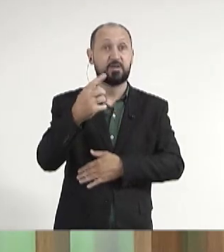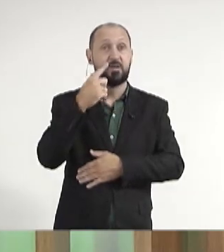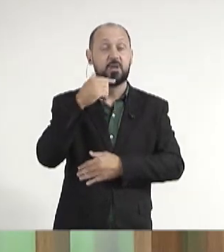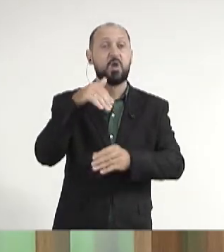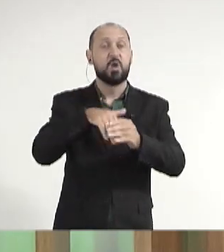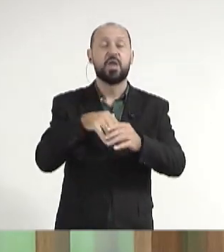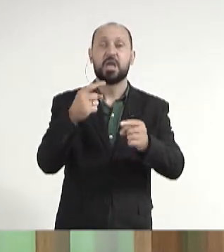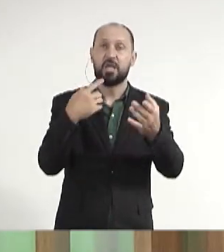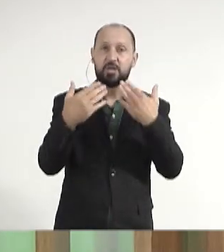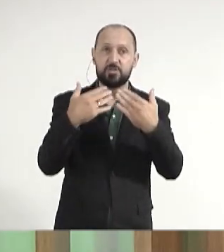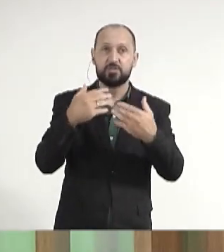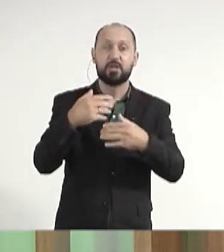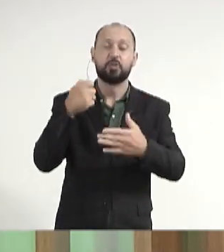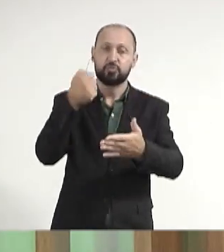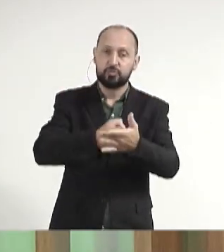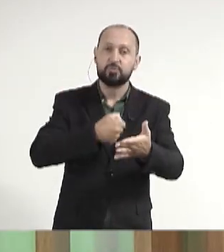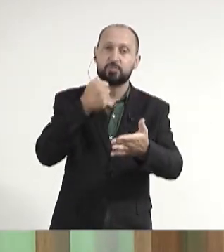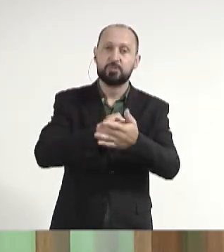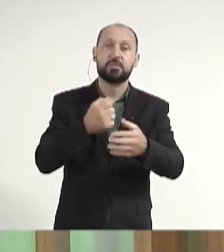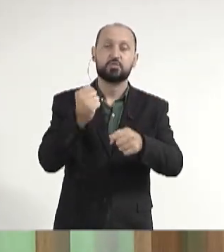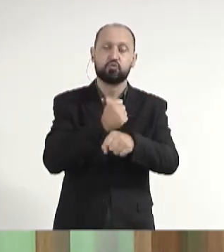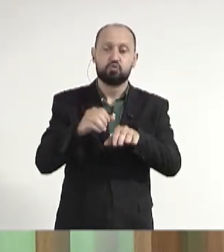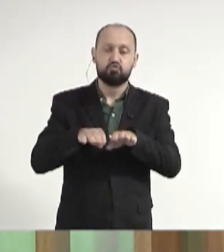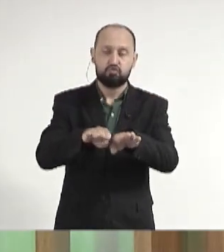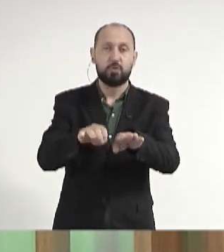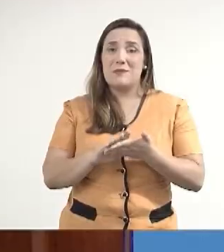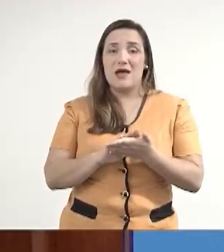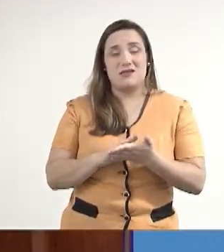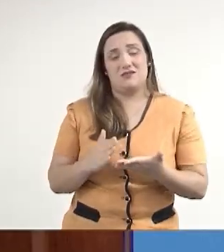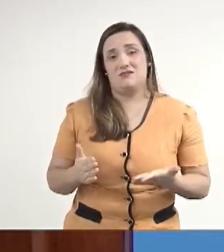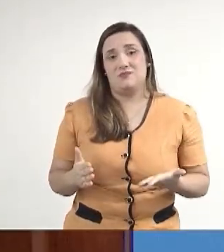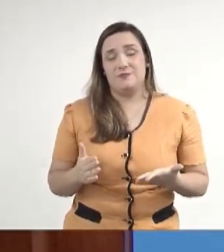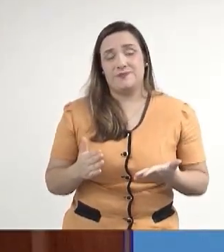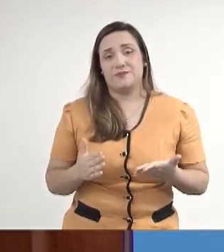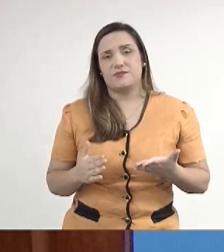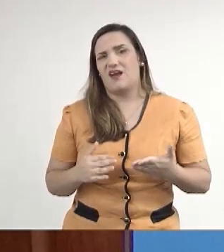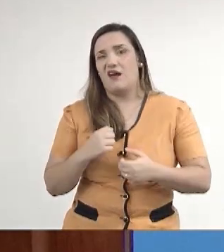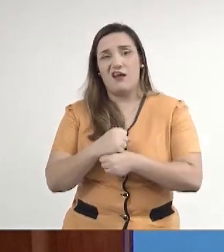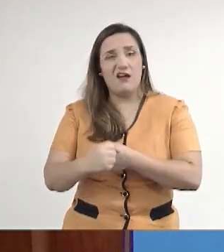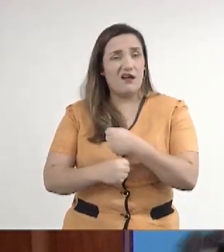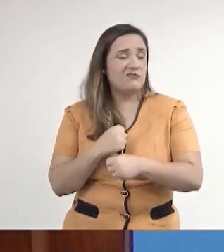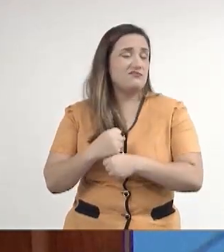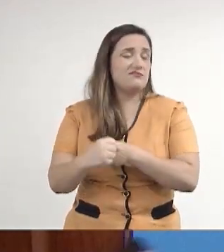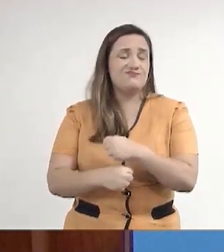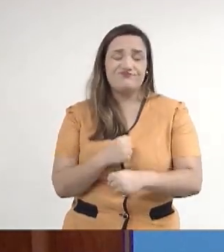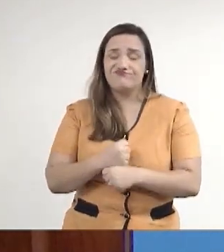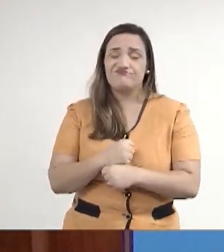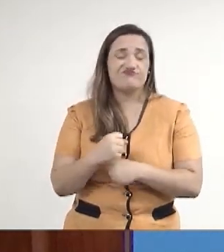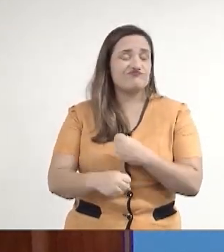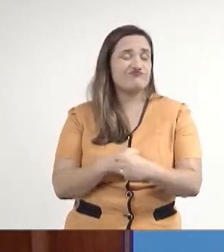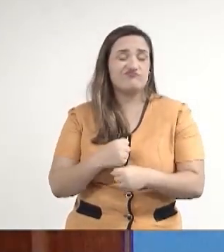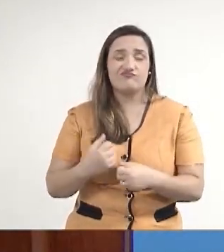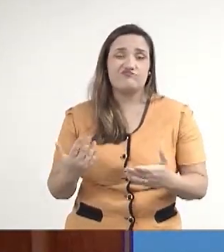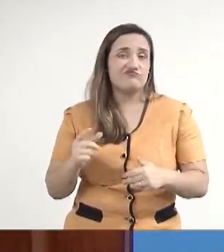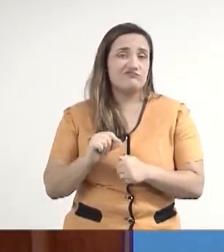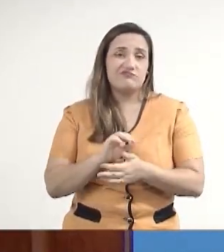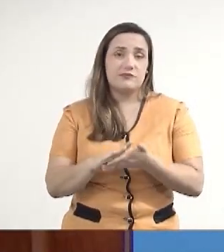voltou a criticar e defender uma bandeira, sem duplicação, pedágio não. Ainda em março do ano passado, a NTT esteve